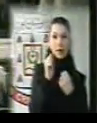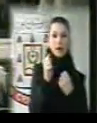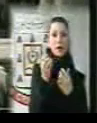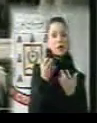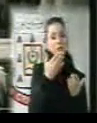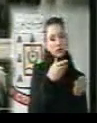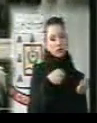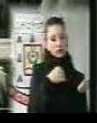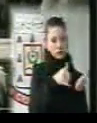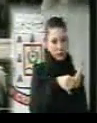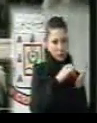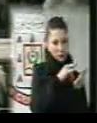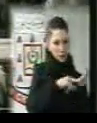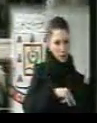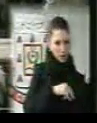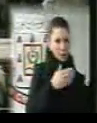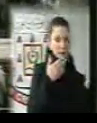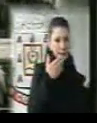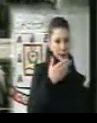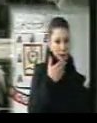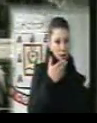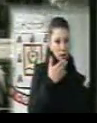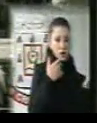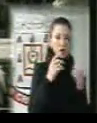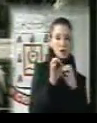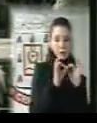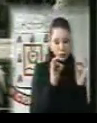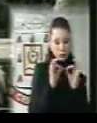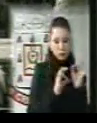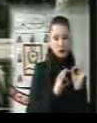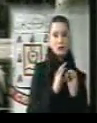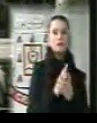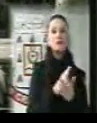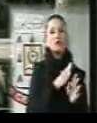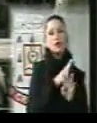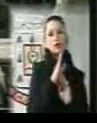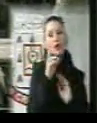documento pedindo uma intervenção nossa, já vou encaminhar a diretoria de...